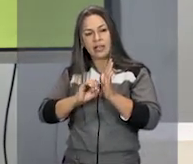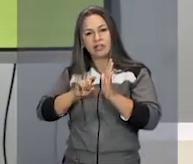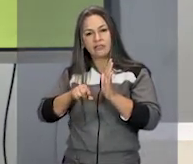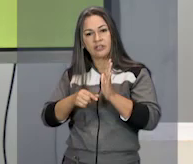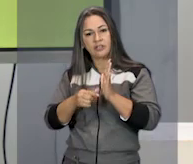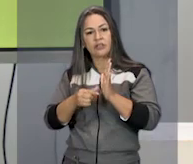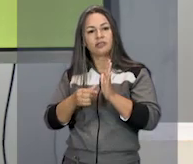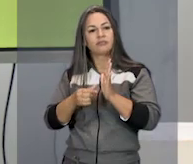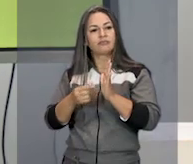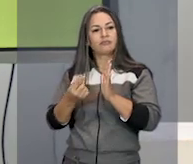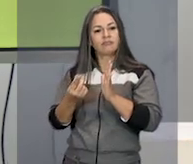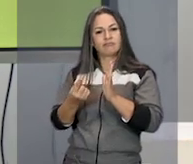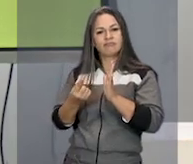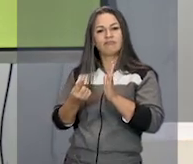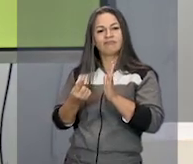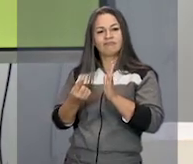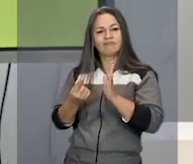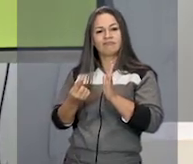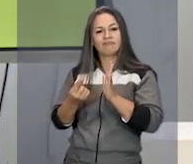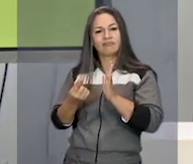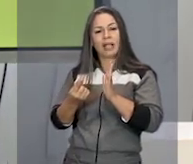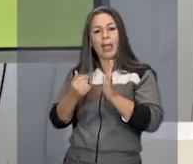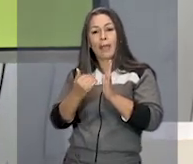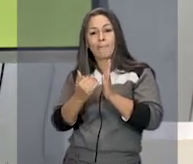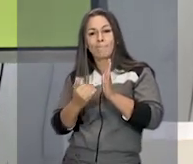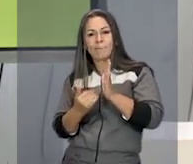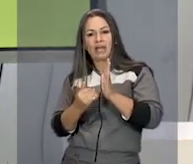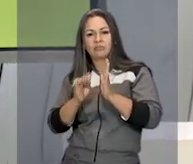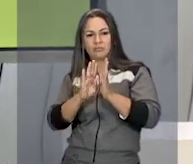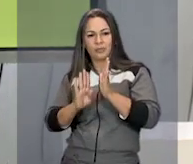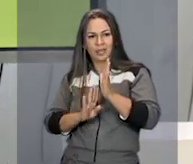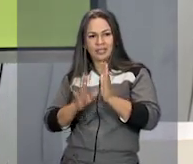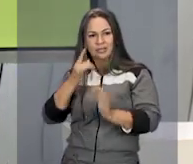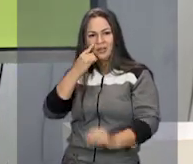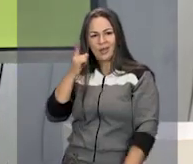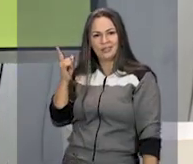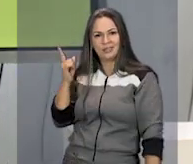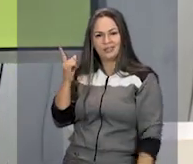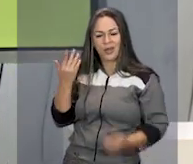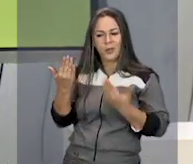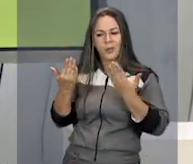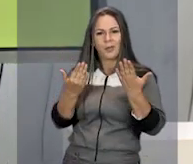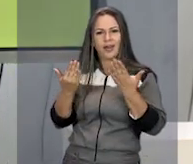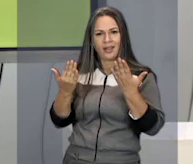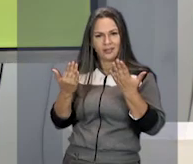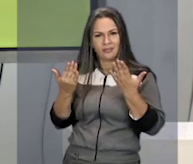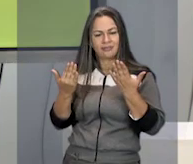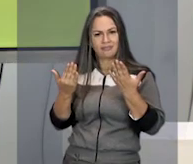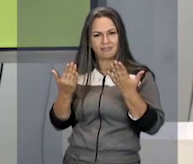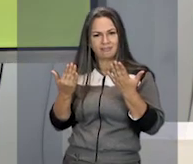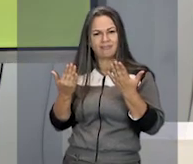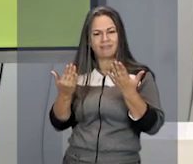nosso desempenho socioeconômico é melhor do que o da China. Contudo, pelo que eu venho